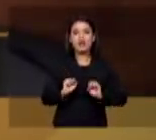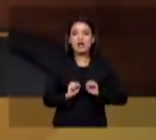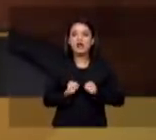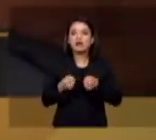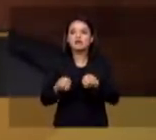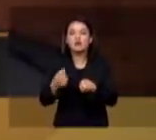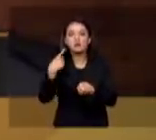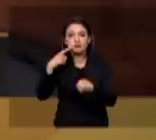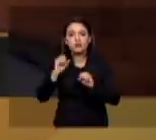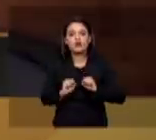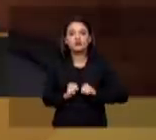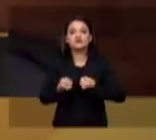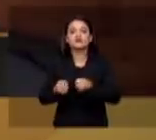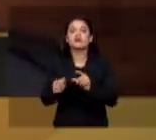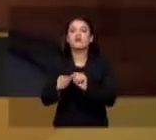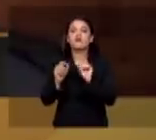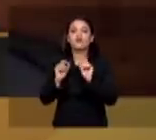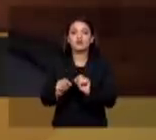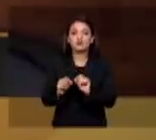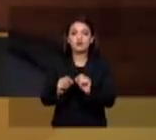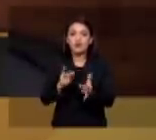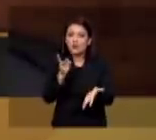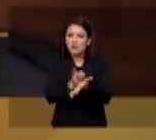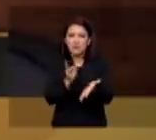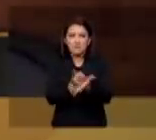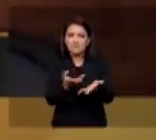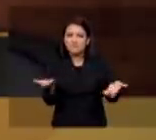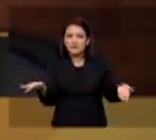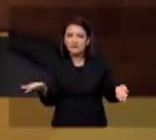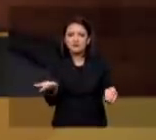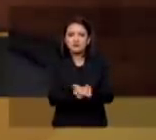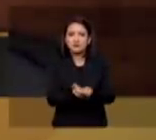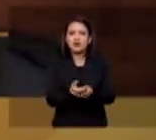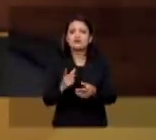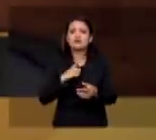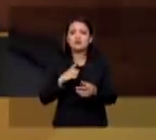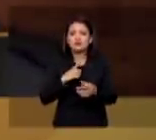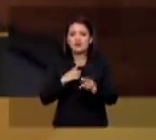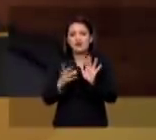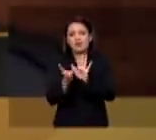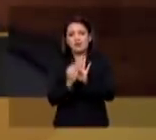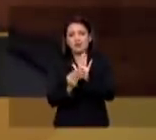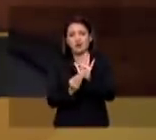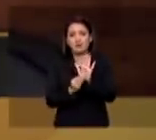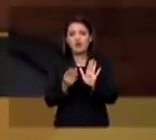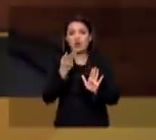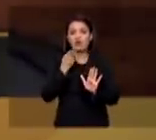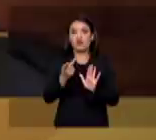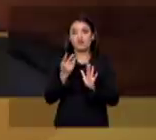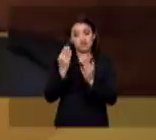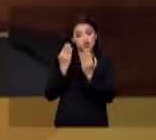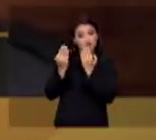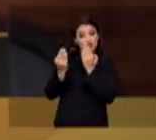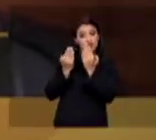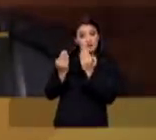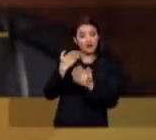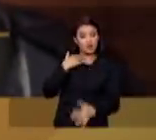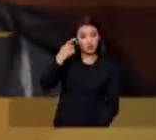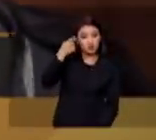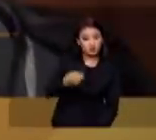ora impetrante reuniu, na mesma impetração, as alegações de suspeição do magistrado